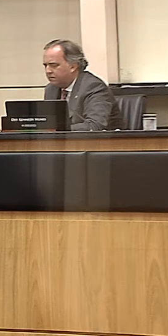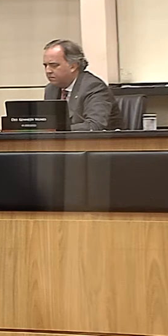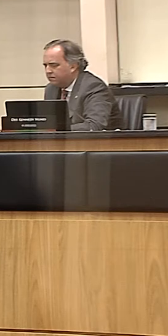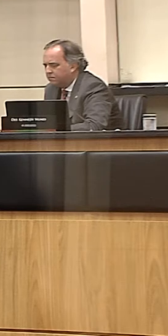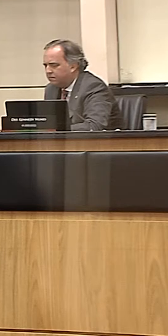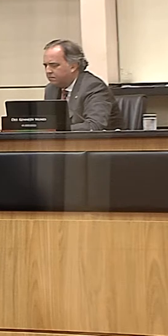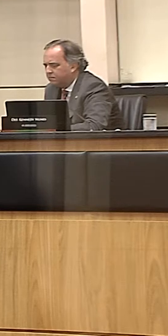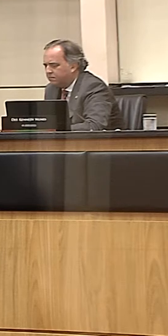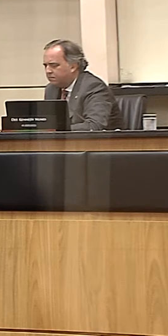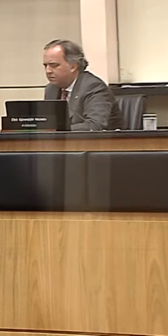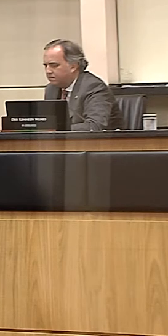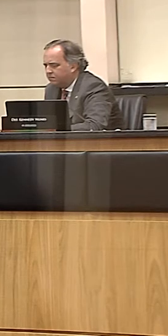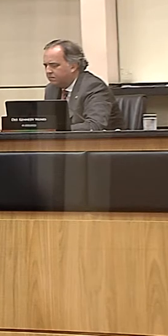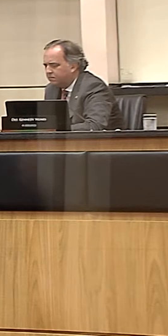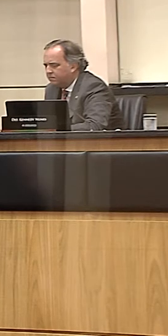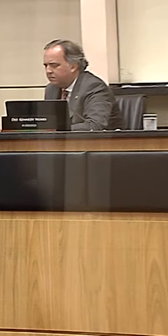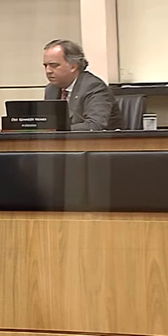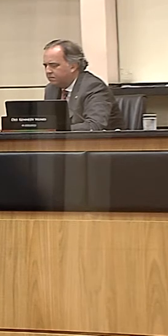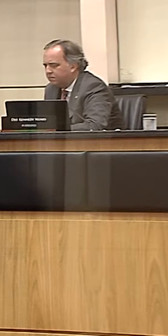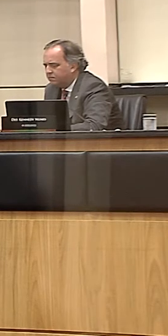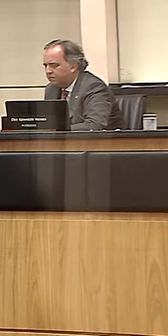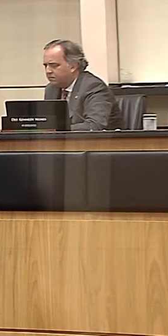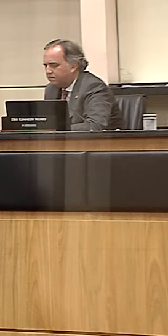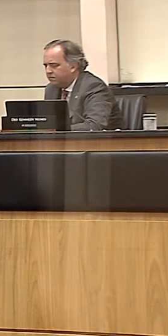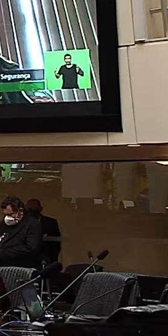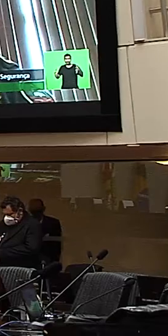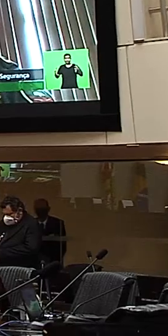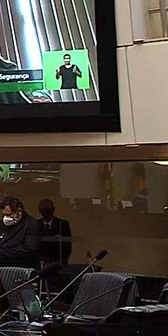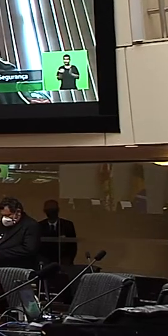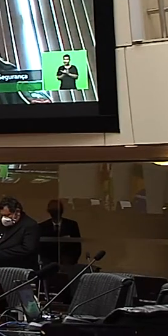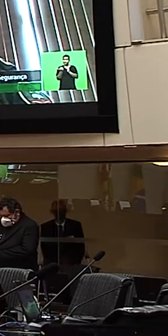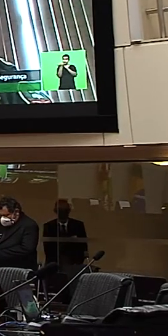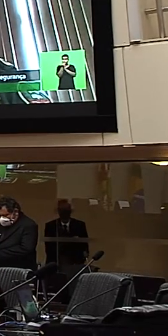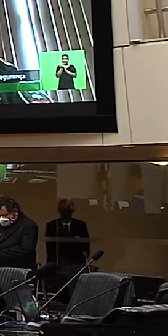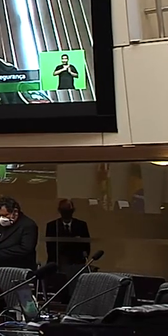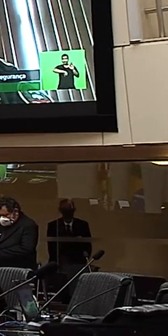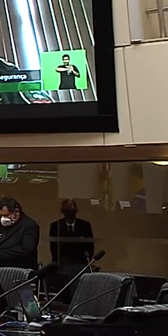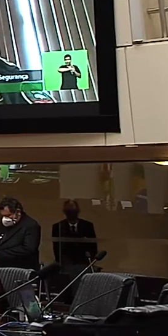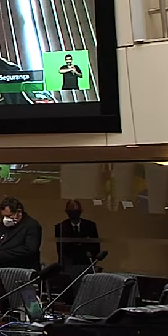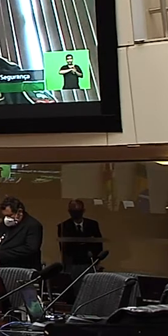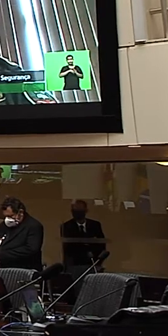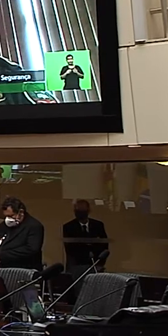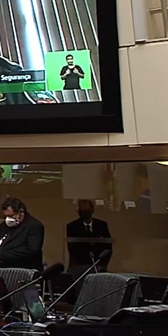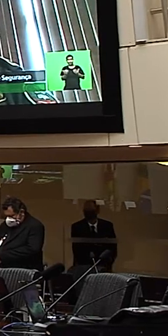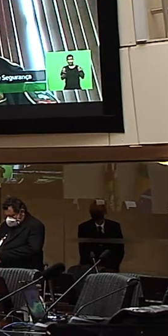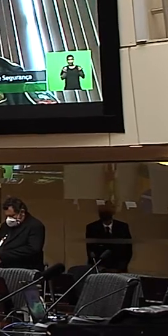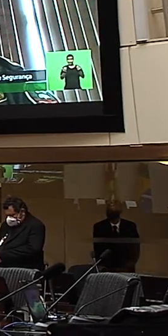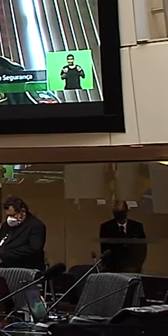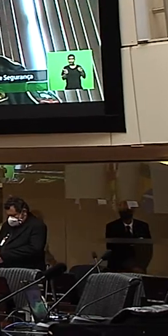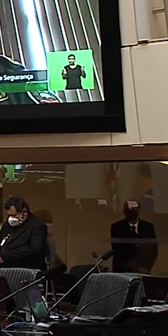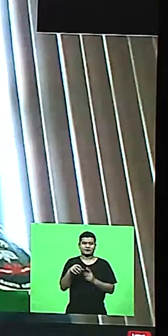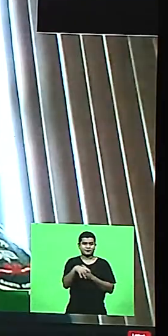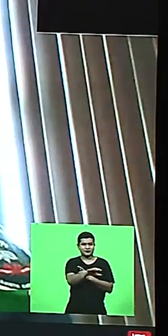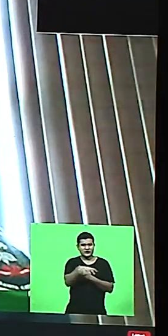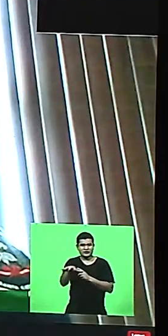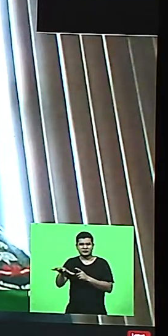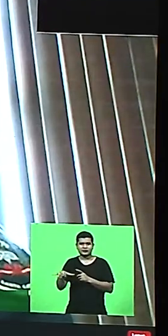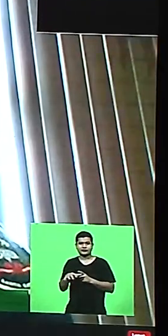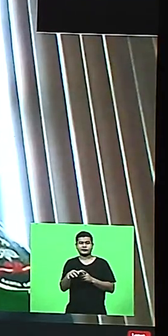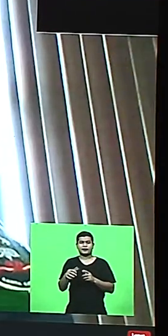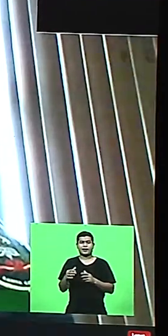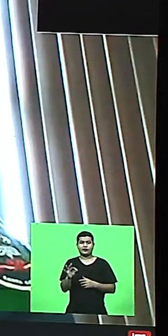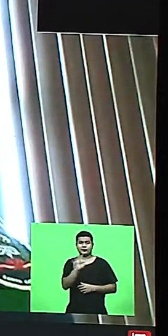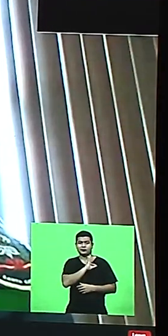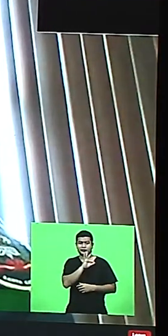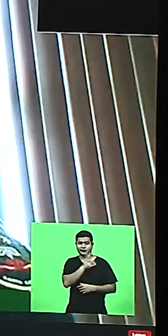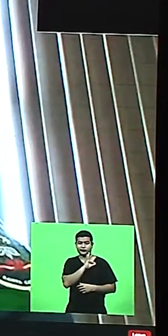A Assembleia Legislativa realizou uma sessão especial com a presença do Coronel Charles Alexandre Vieira, presidente